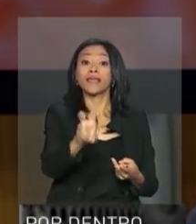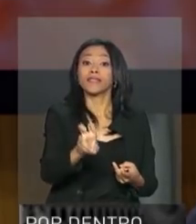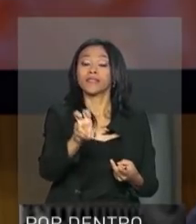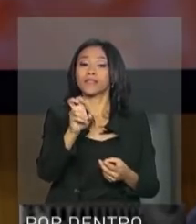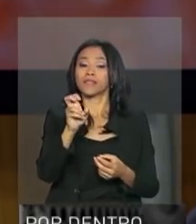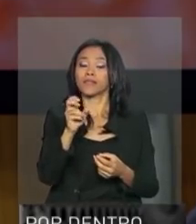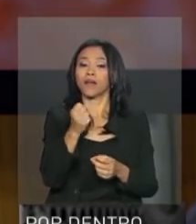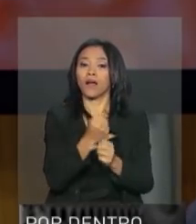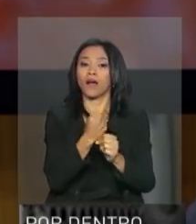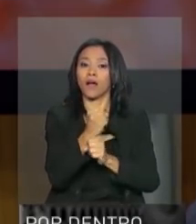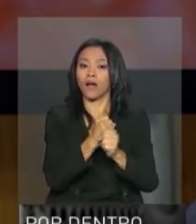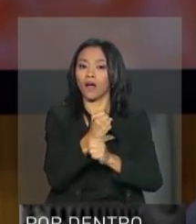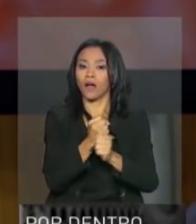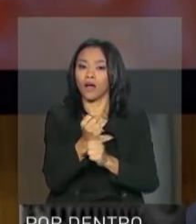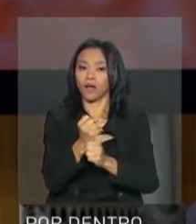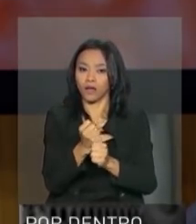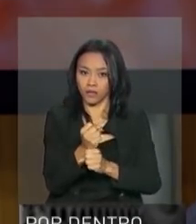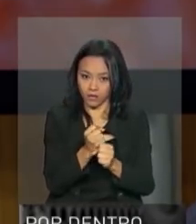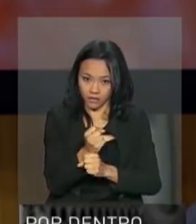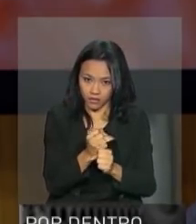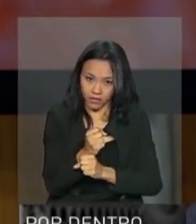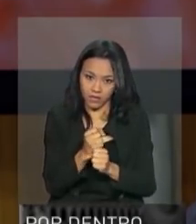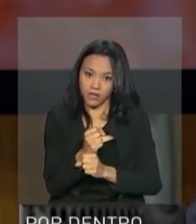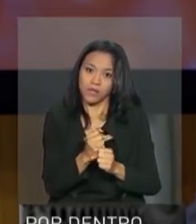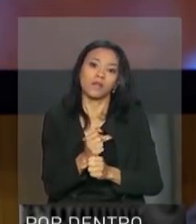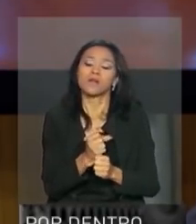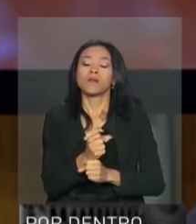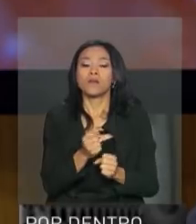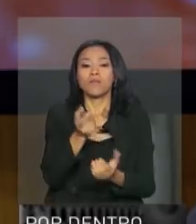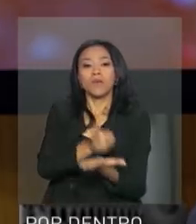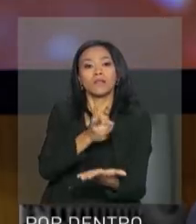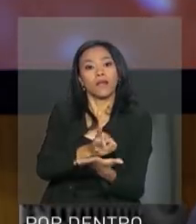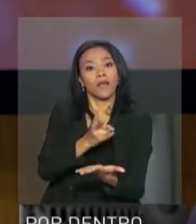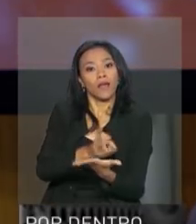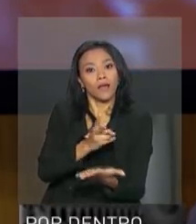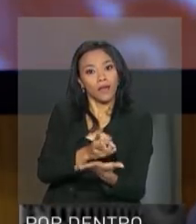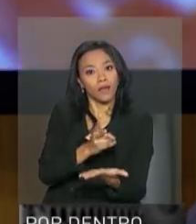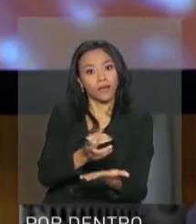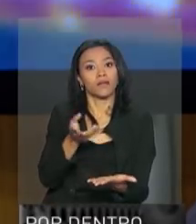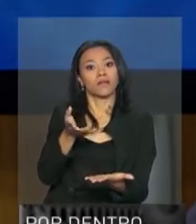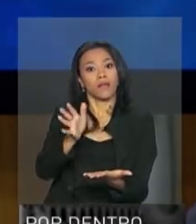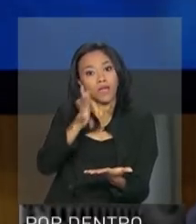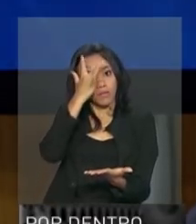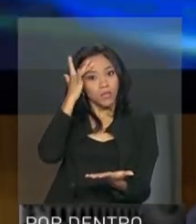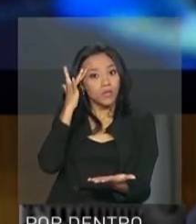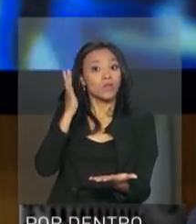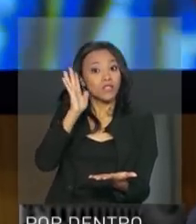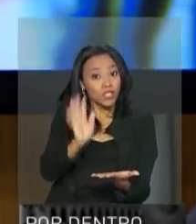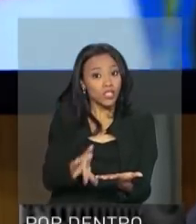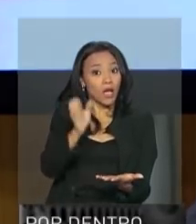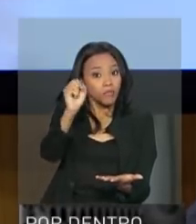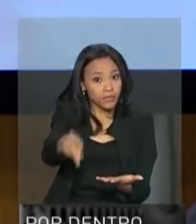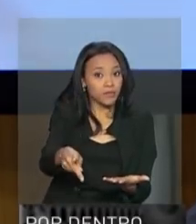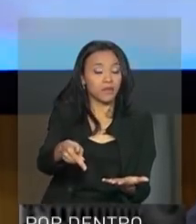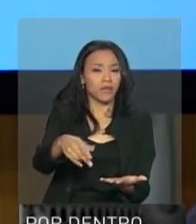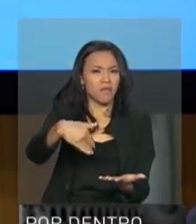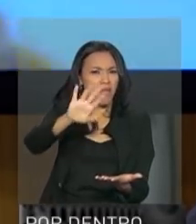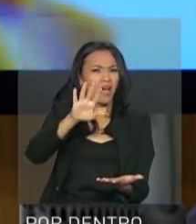que é esse tempo que já tem hoje. A reforma da Previdência mantém as idades das pessoas que já se aposentam por idade no Brasil, que é mais